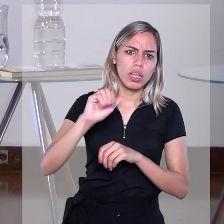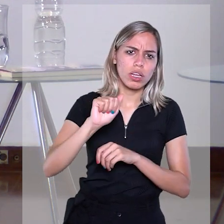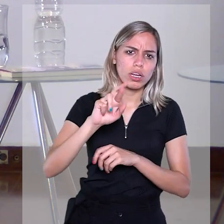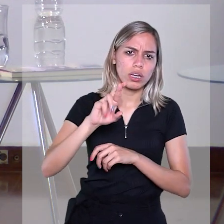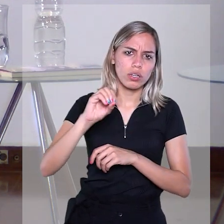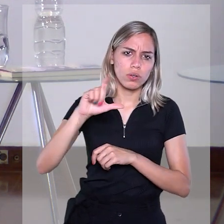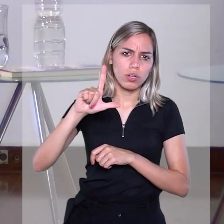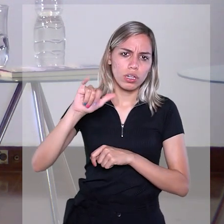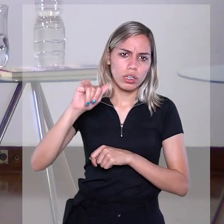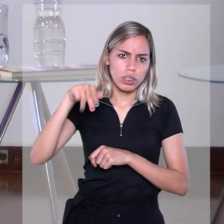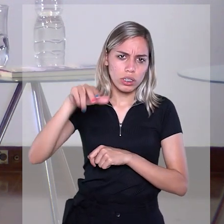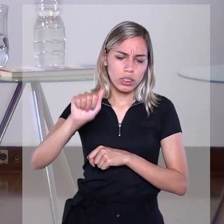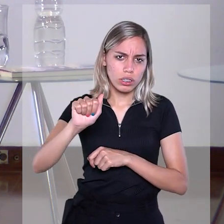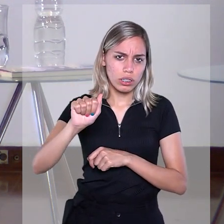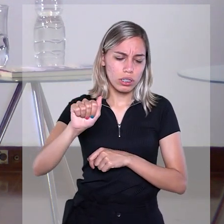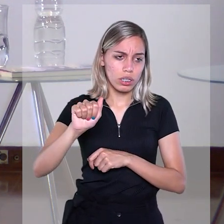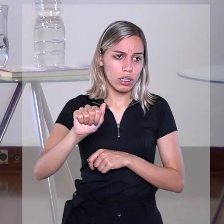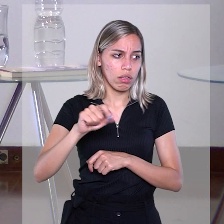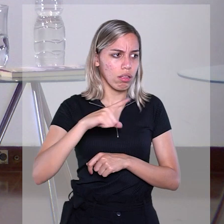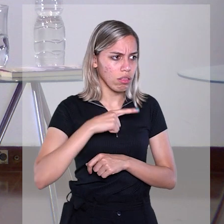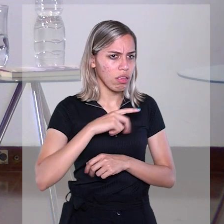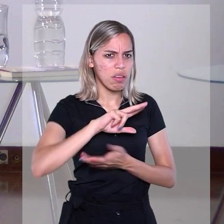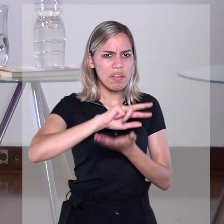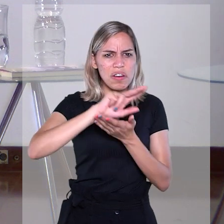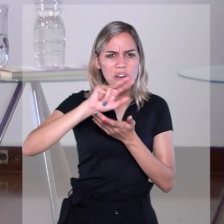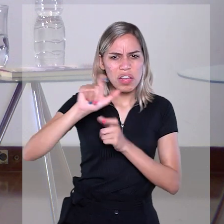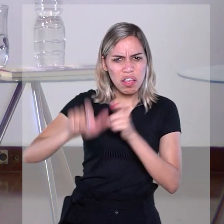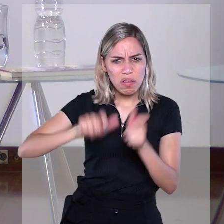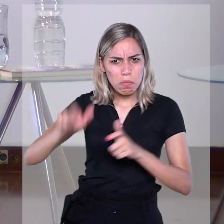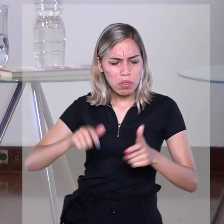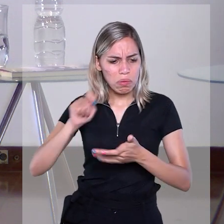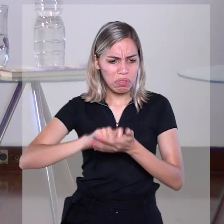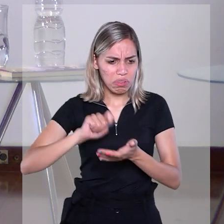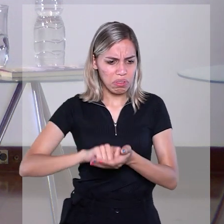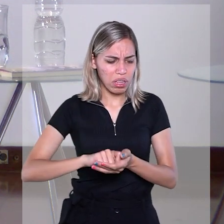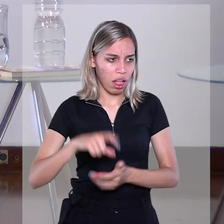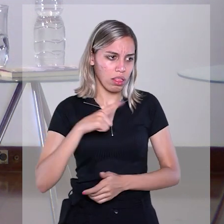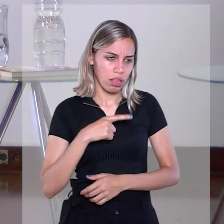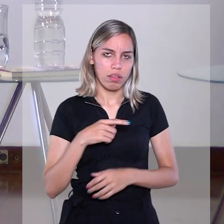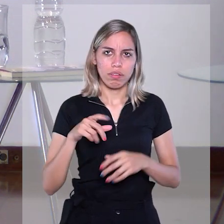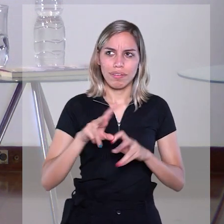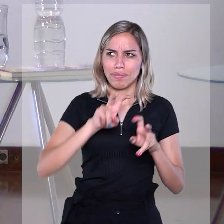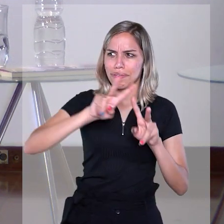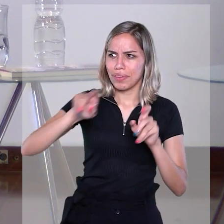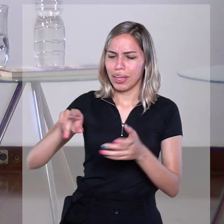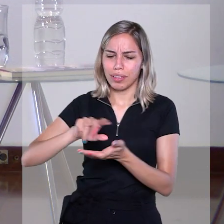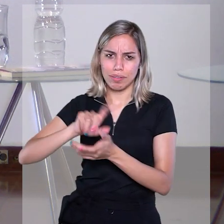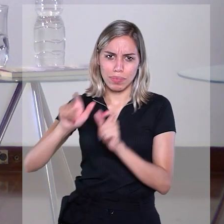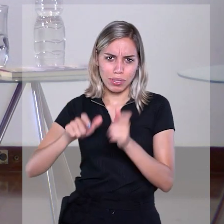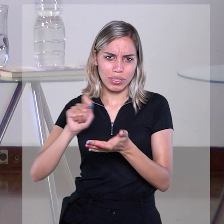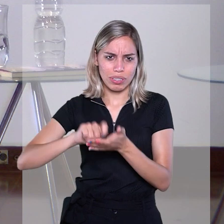gente já conversou, sempre estiveram aí, né? Mas que agora estão aparecendo mais, Conceição,